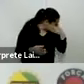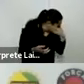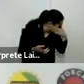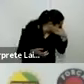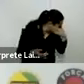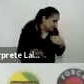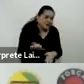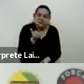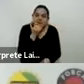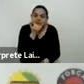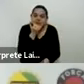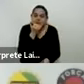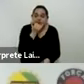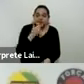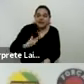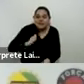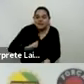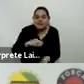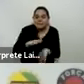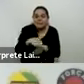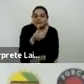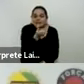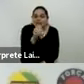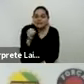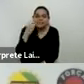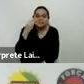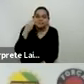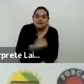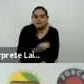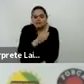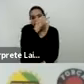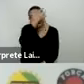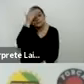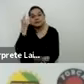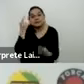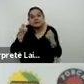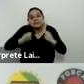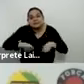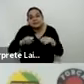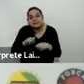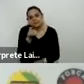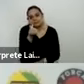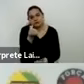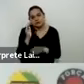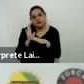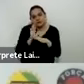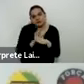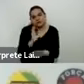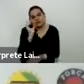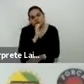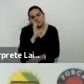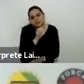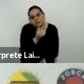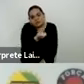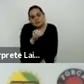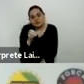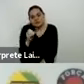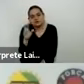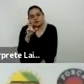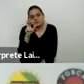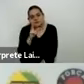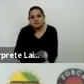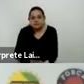pessoas que são, né, os brasileiros que hoje dependem desse auxílio. Foi ontem apresentado